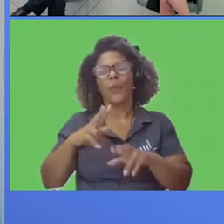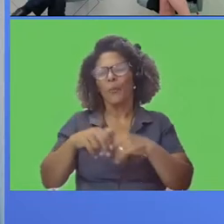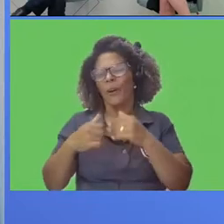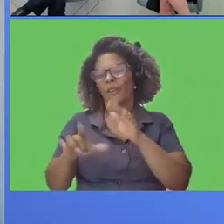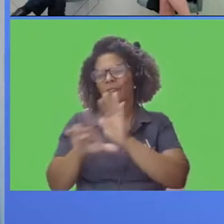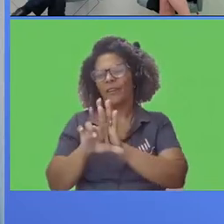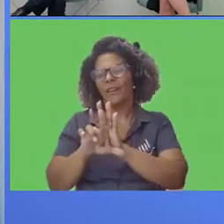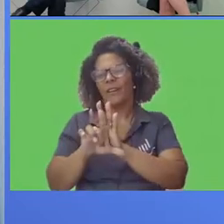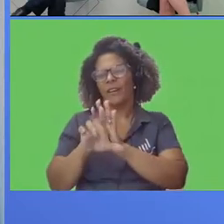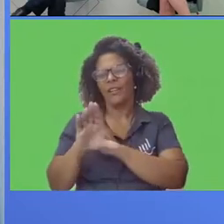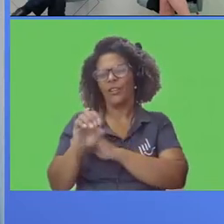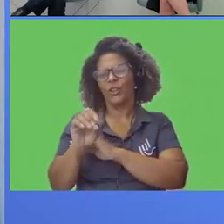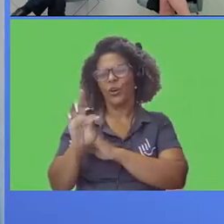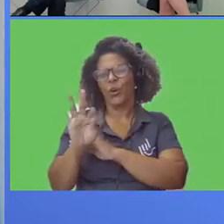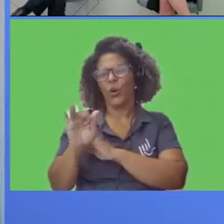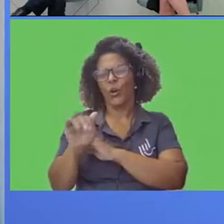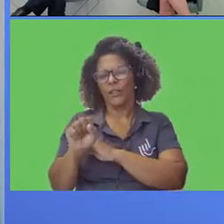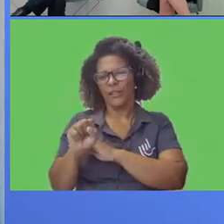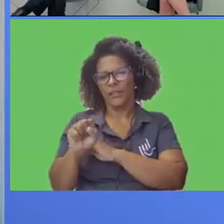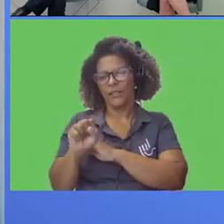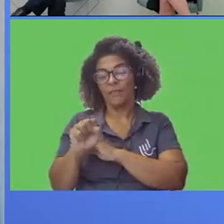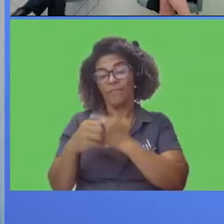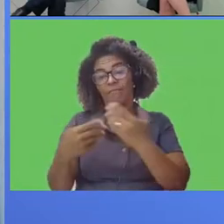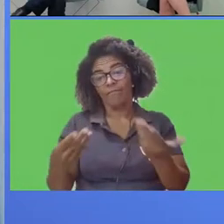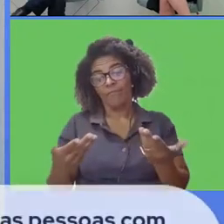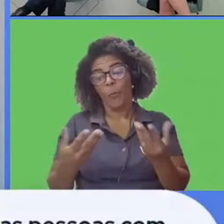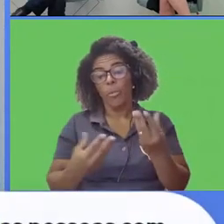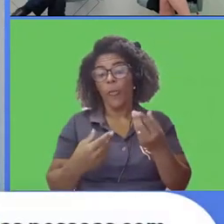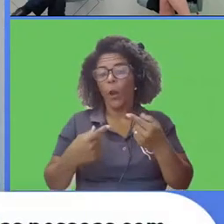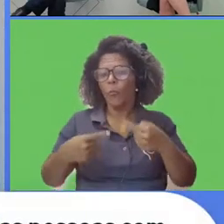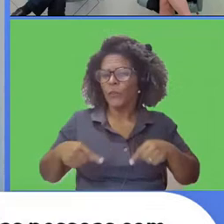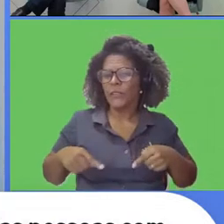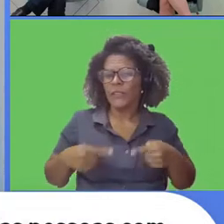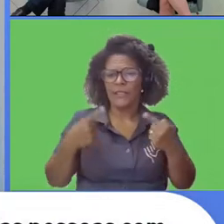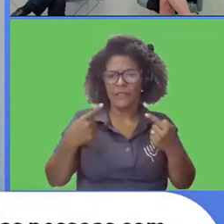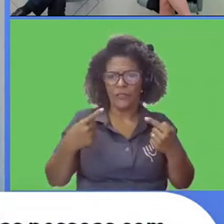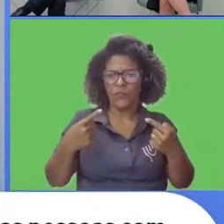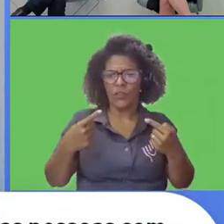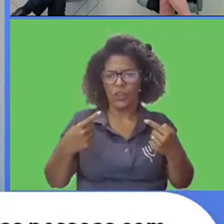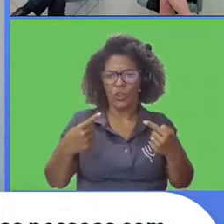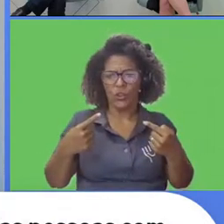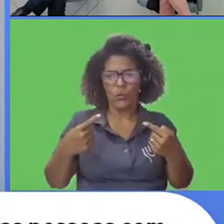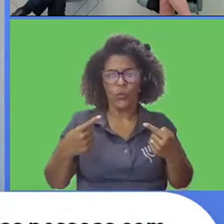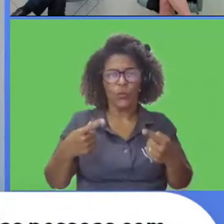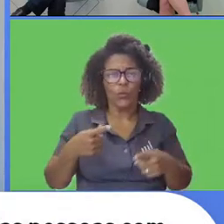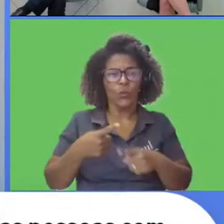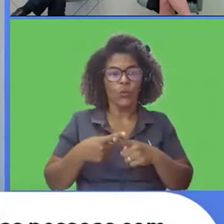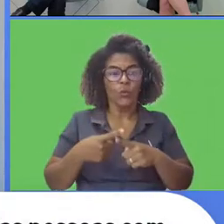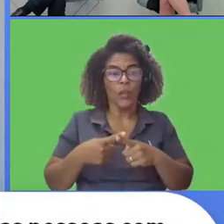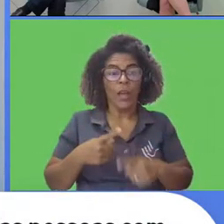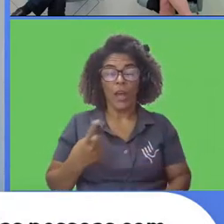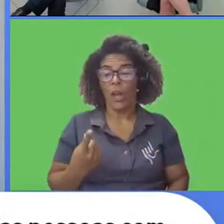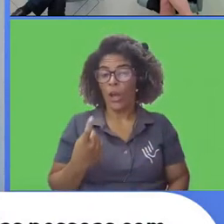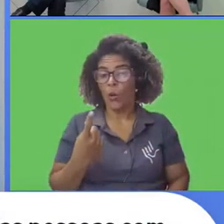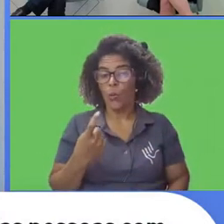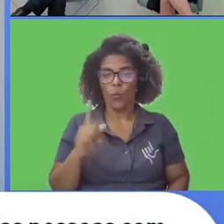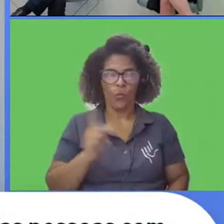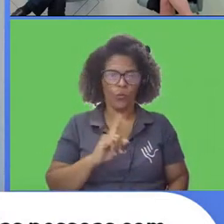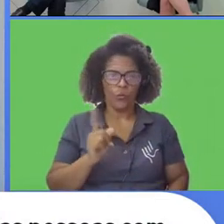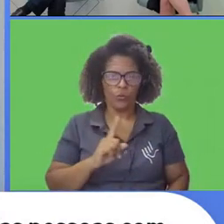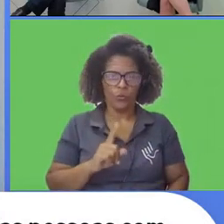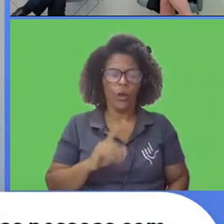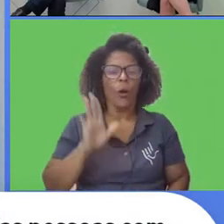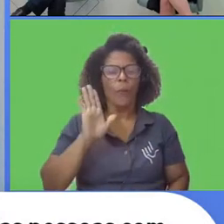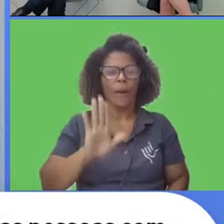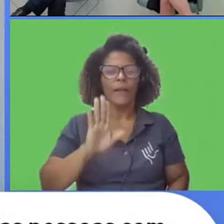cotas. Então vejam vocês, os desafios que nós temos, esse é um instrumento, ele não é o único, entretanto ele é